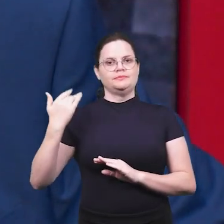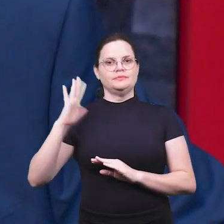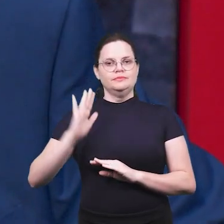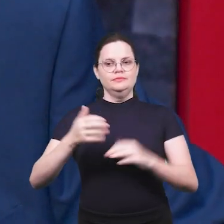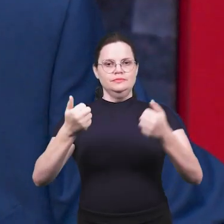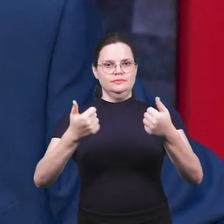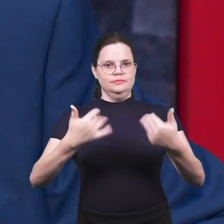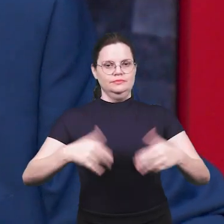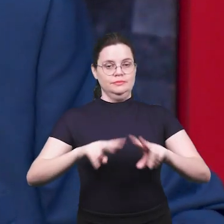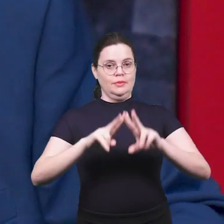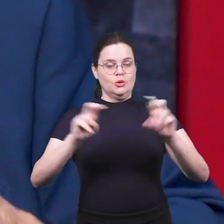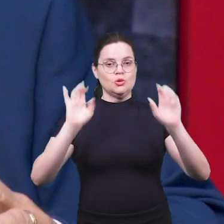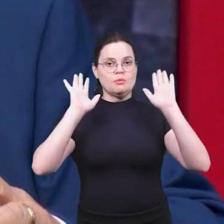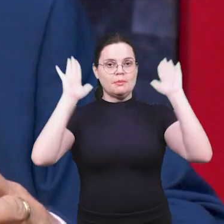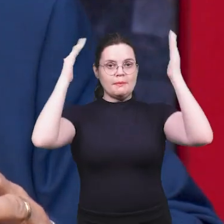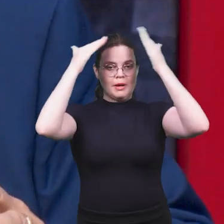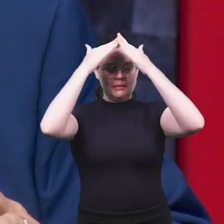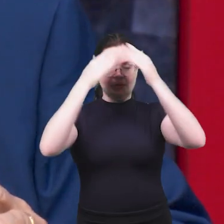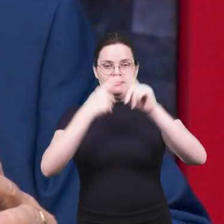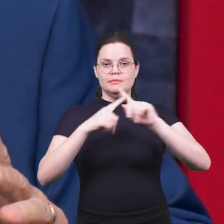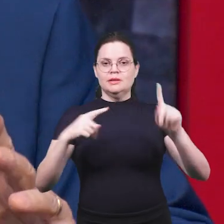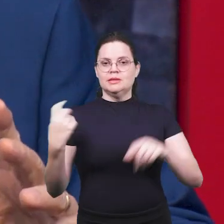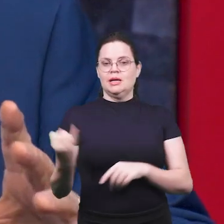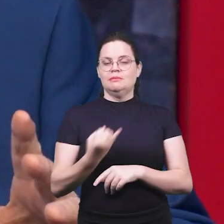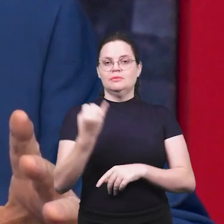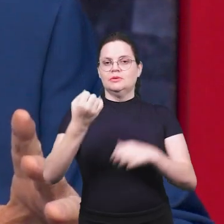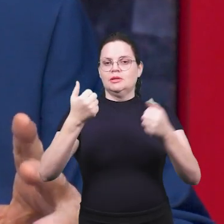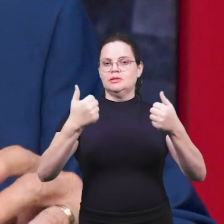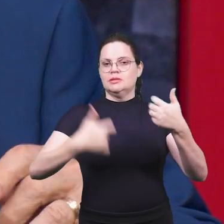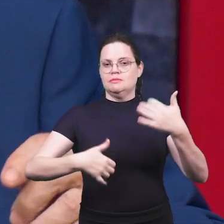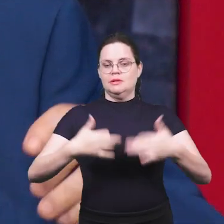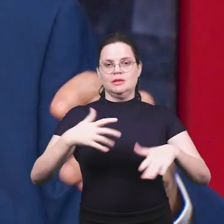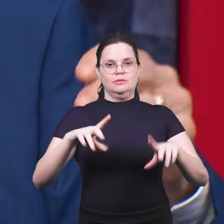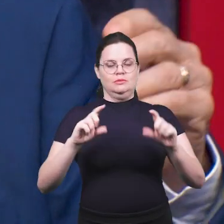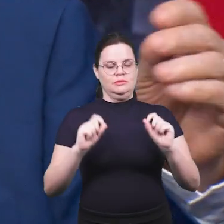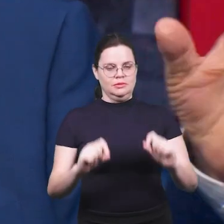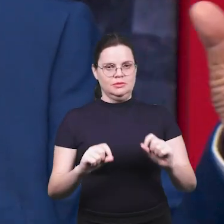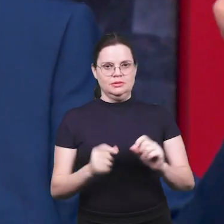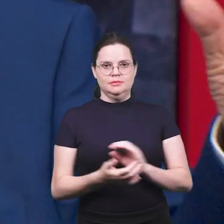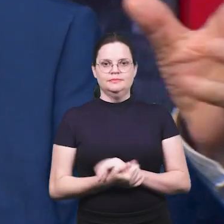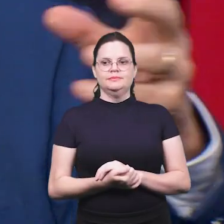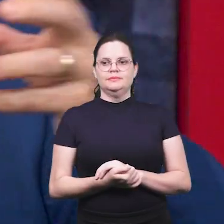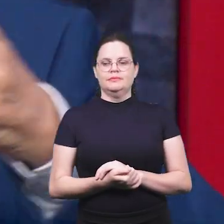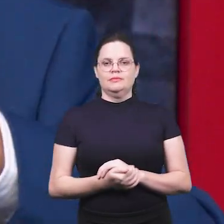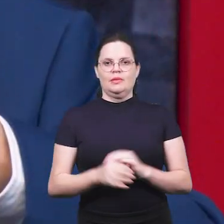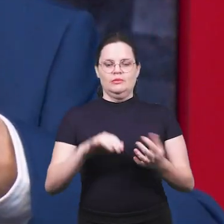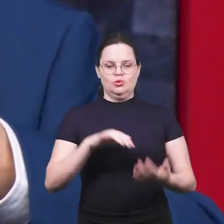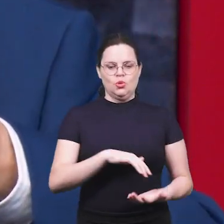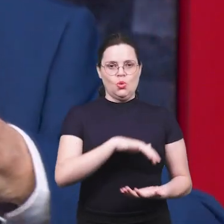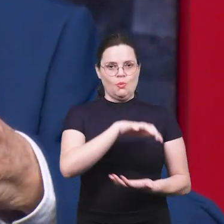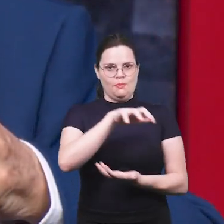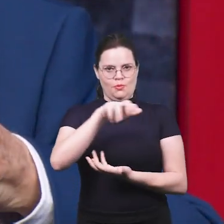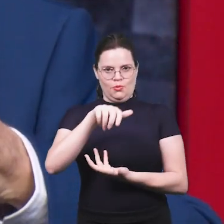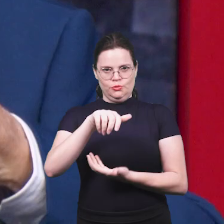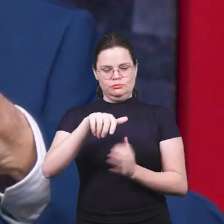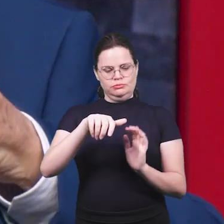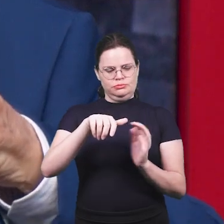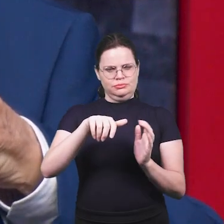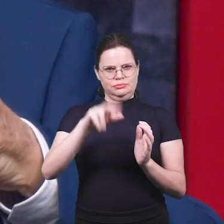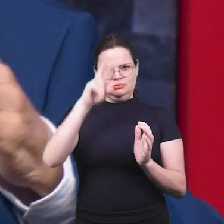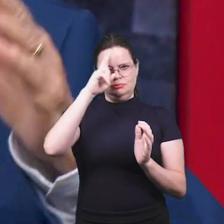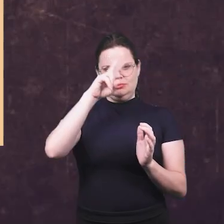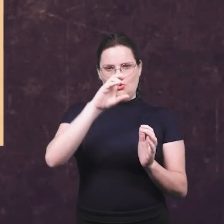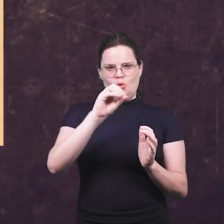sobre o papado e importante ressaltar aqui que quando a parte ocidental, agora o